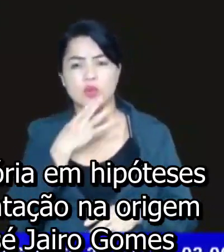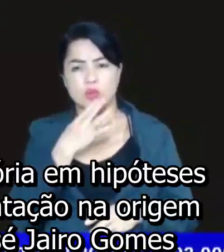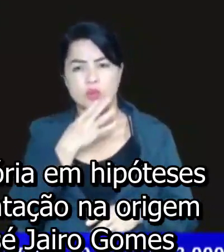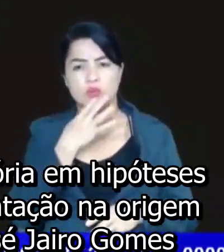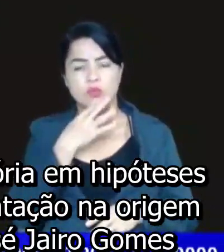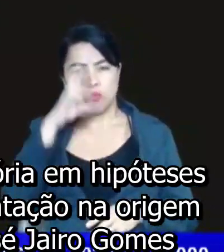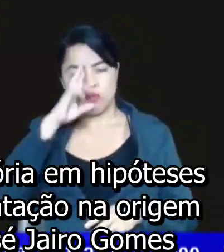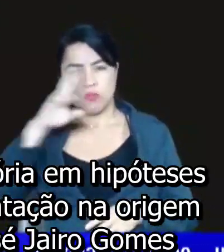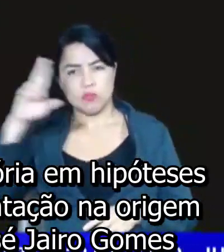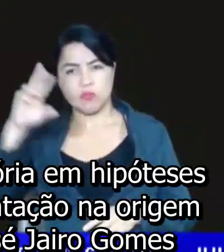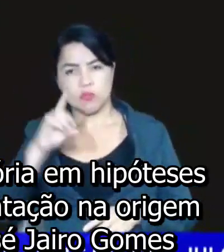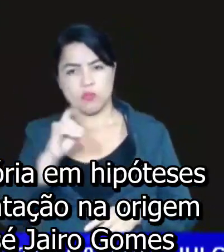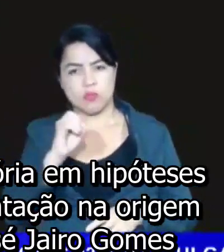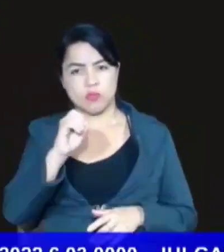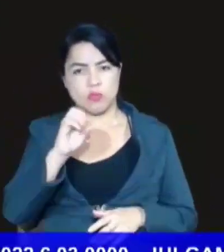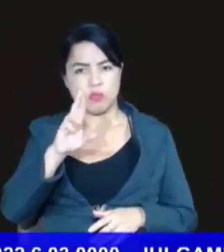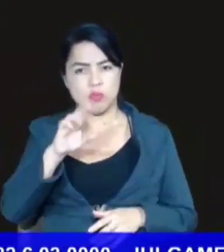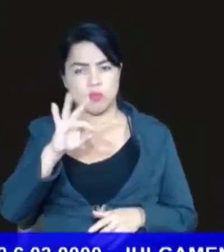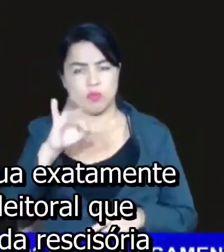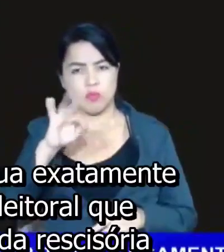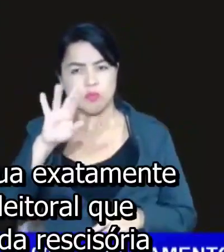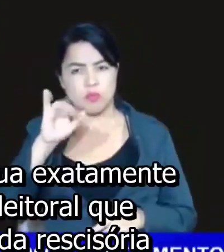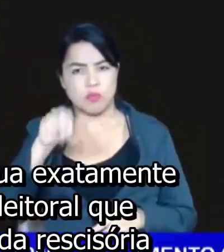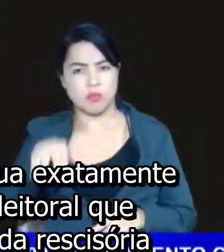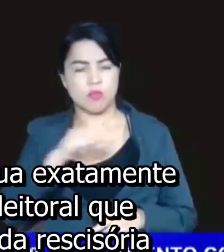pela doutrina, e o José Jairo Gomes